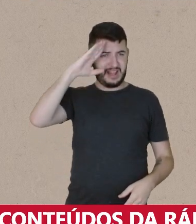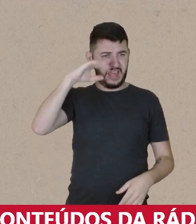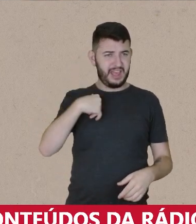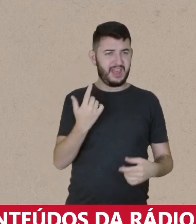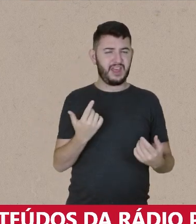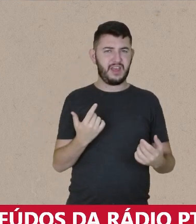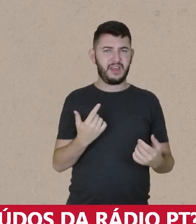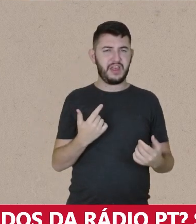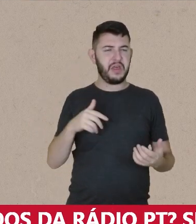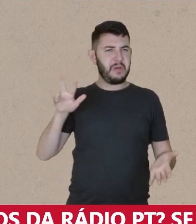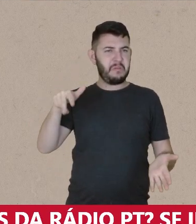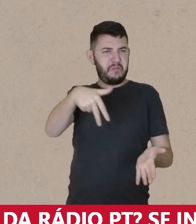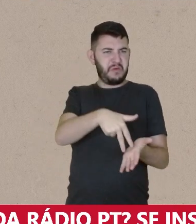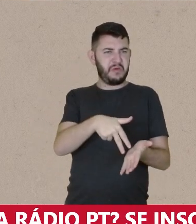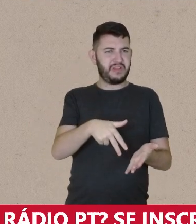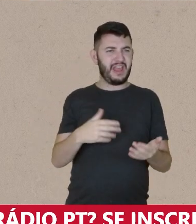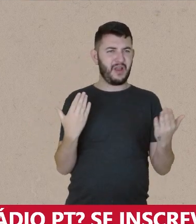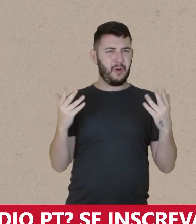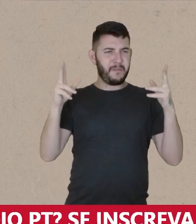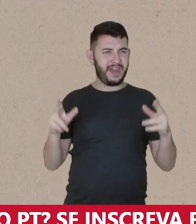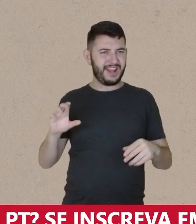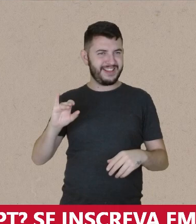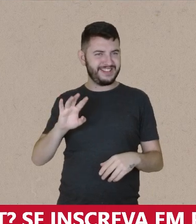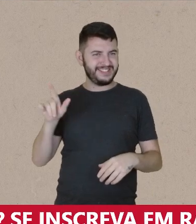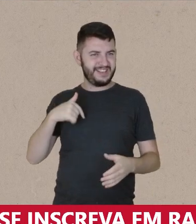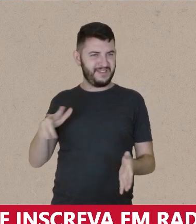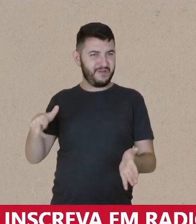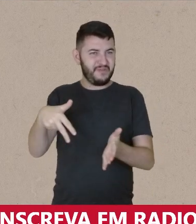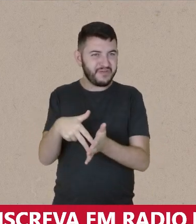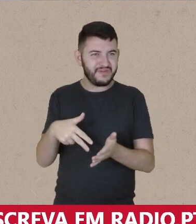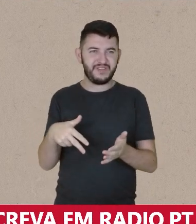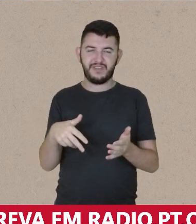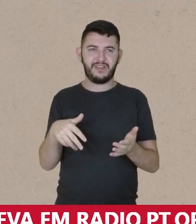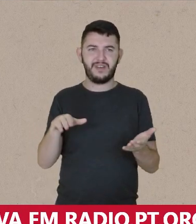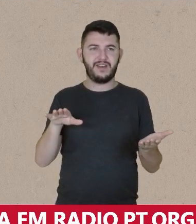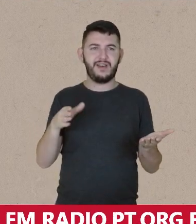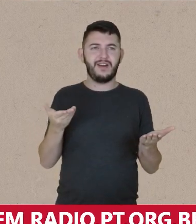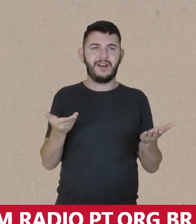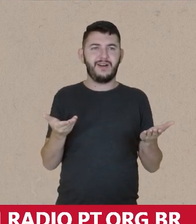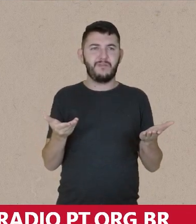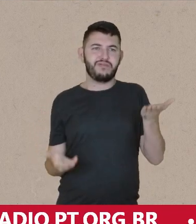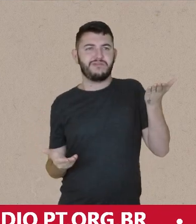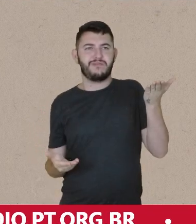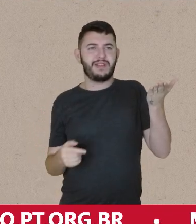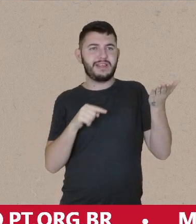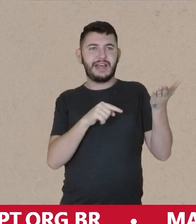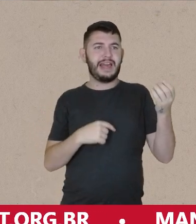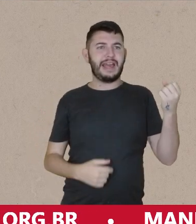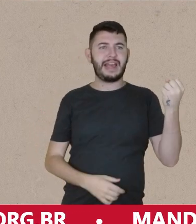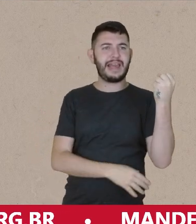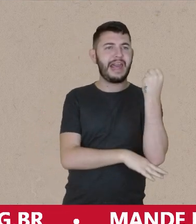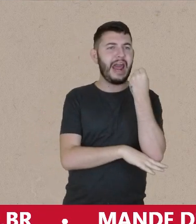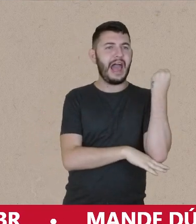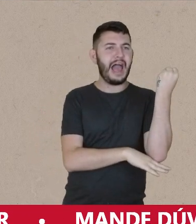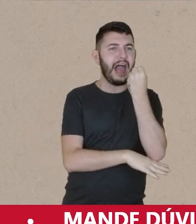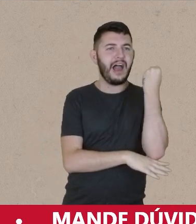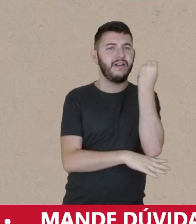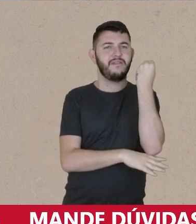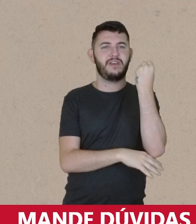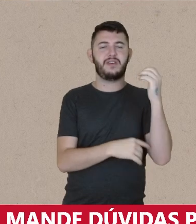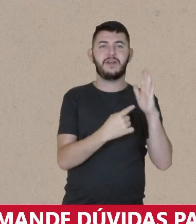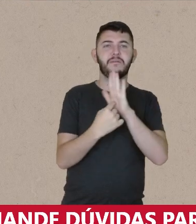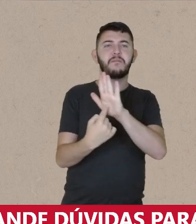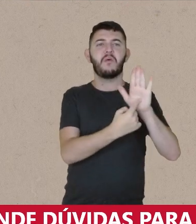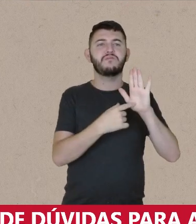gravíssimo, né? Então, os 3 vetos, na verdade, só confessa quem é o Bolsonaro, né? Ele quer